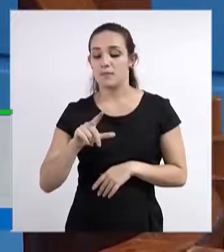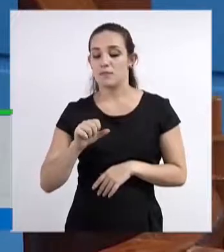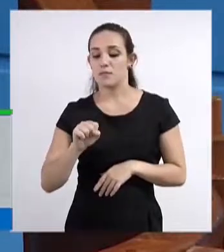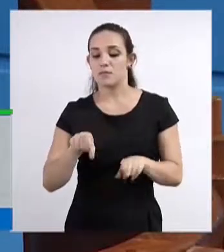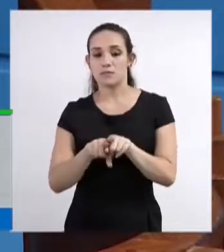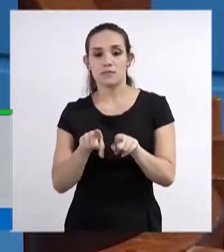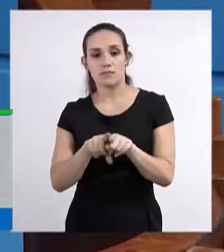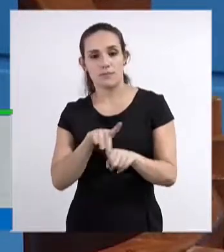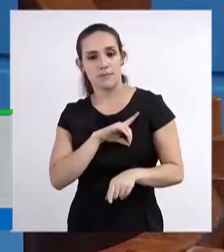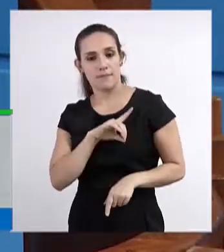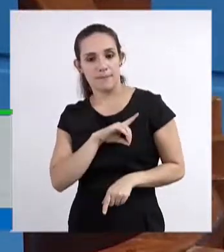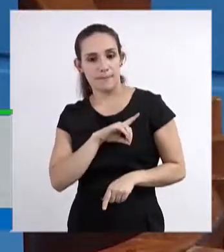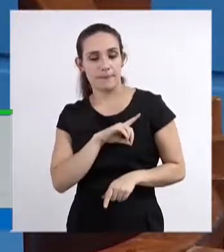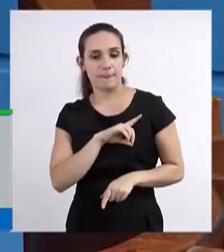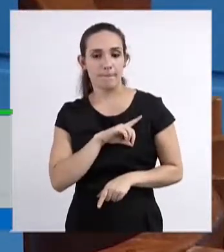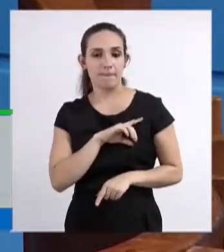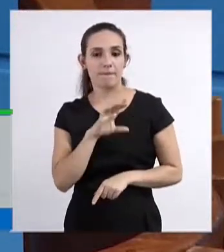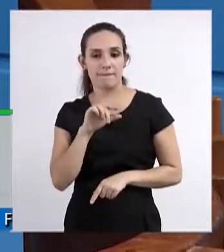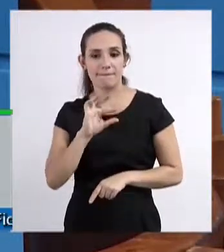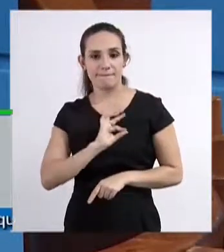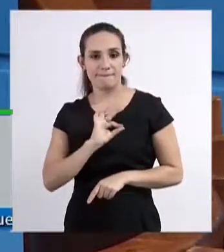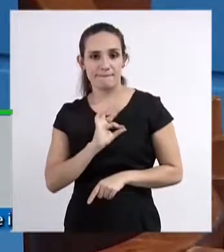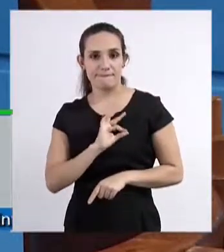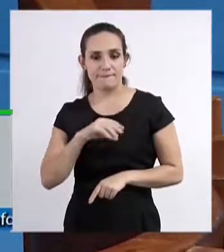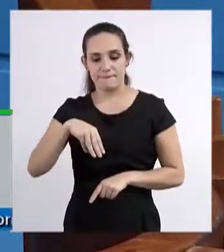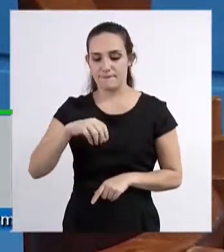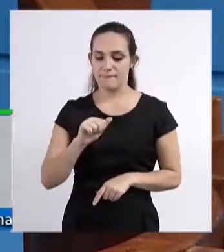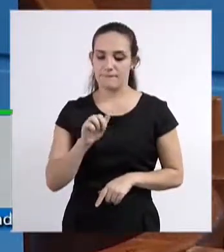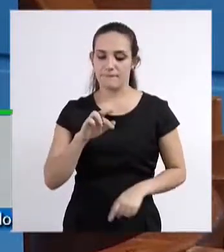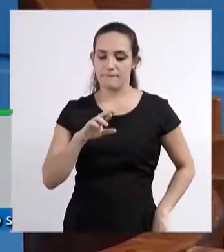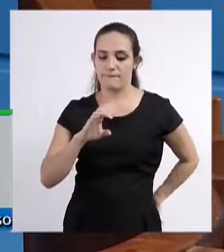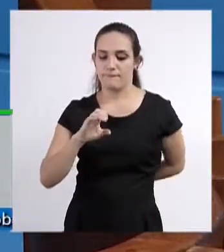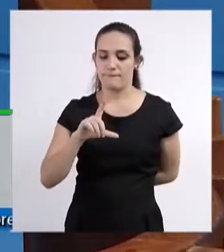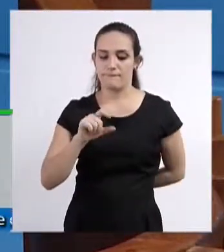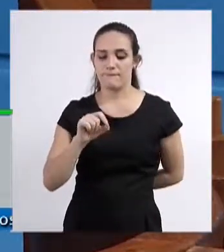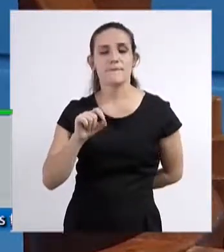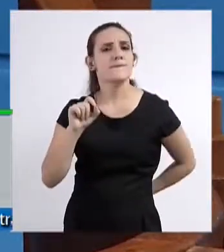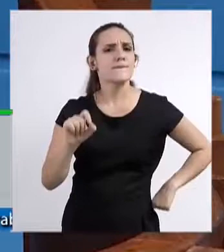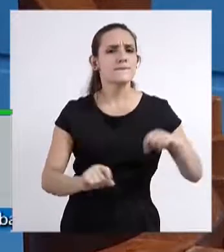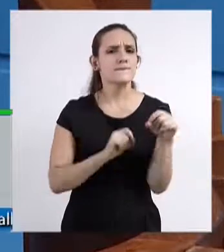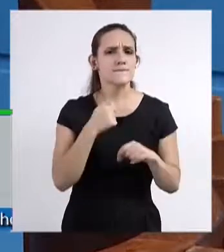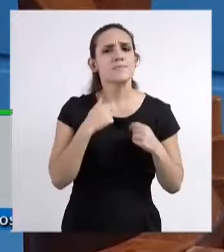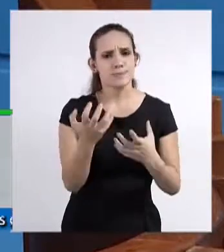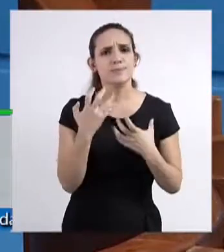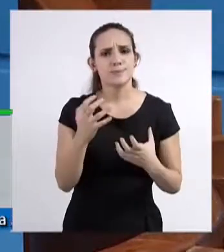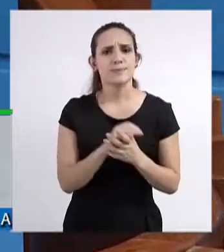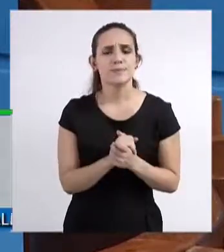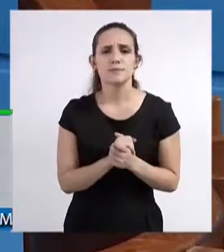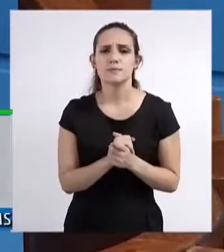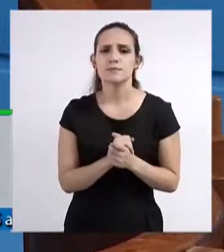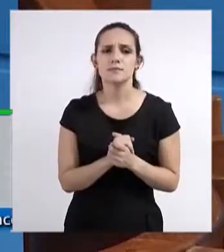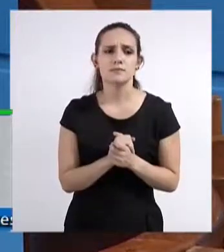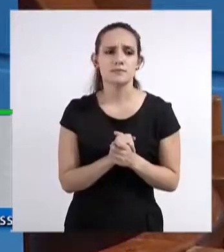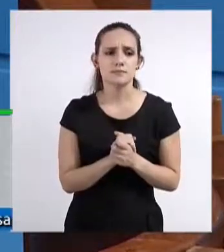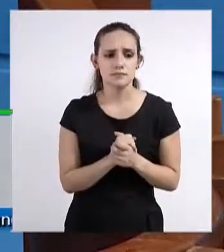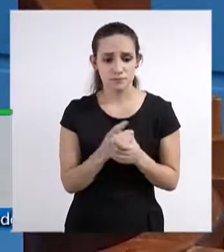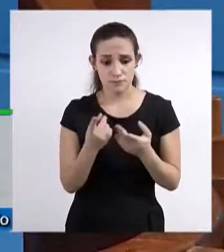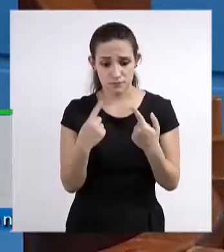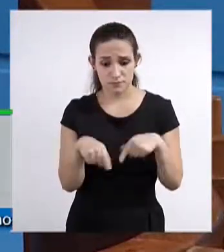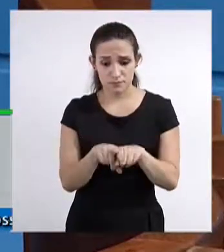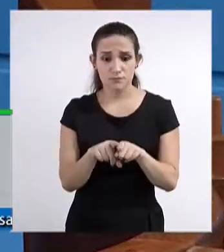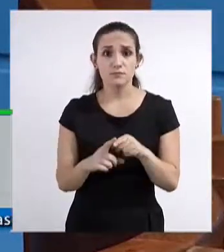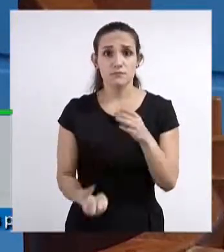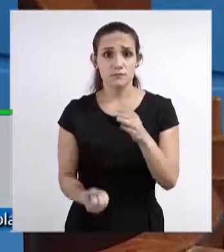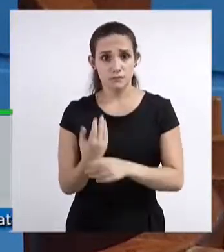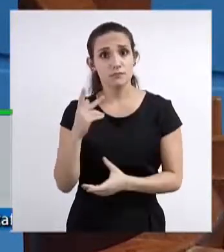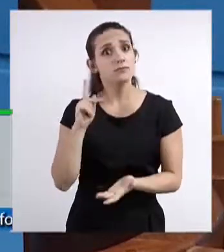Polícia Civil do Estado de Mato Grosso do Sul, o senhor Marcelo Vargas Lopes, solicitando mobilização conjunta e